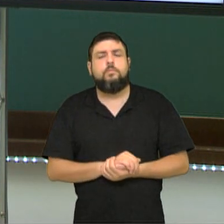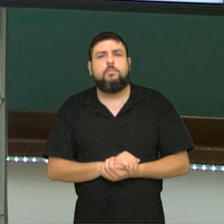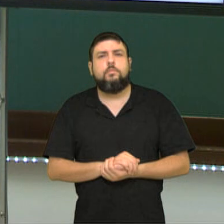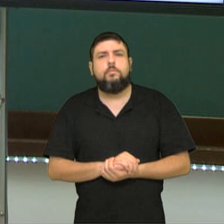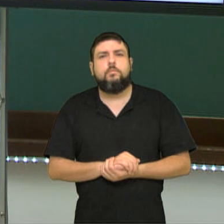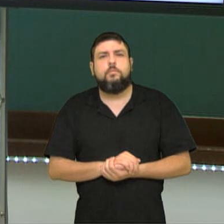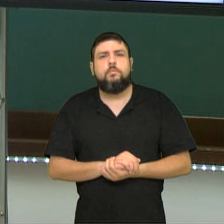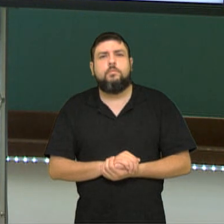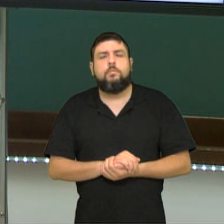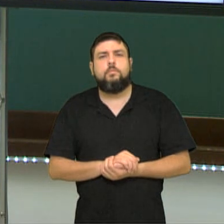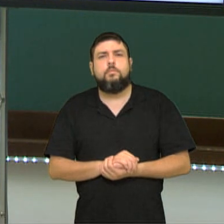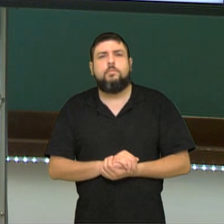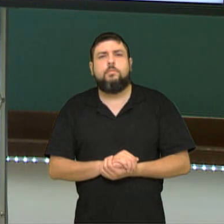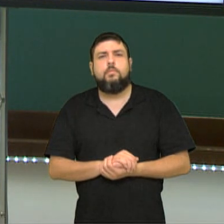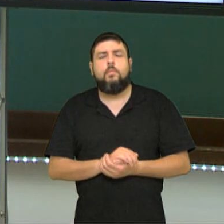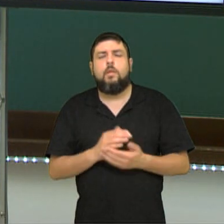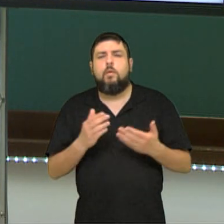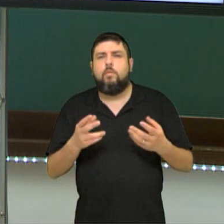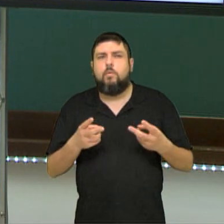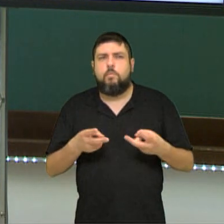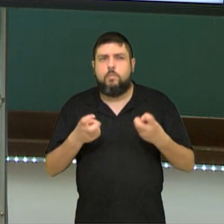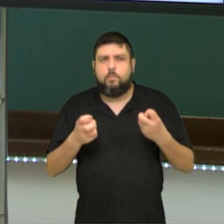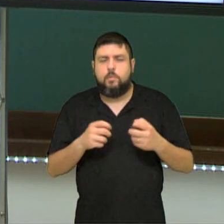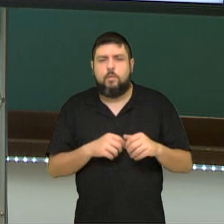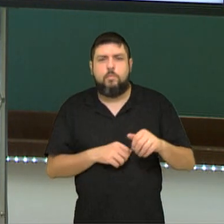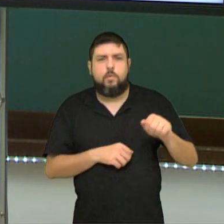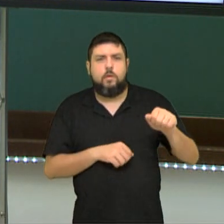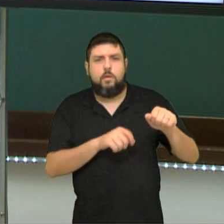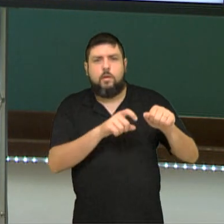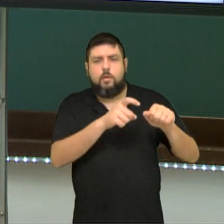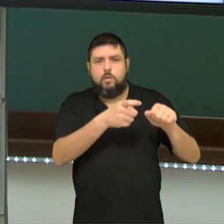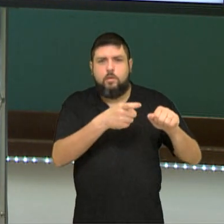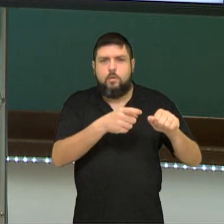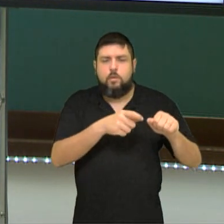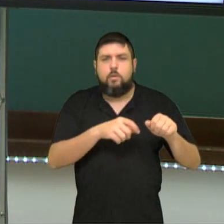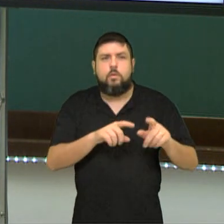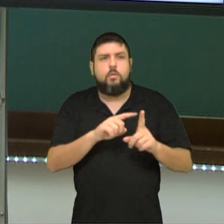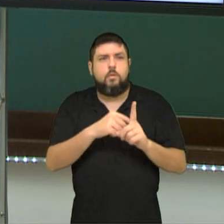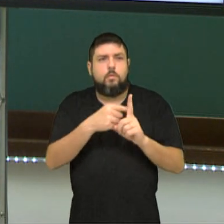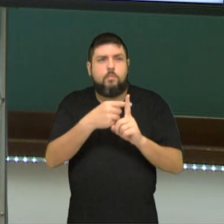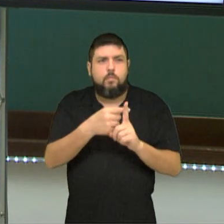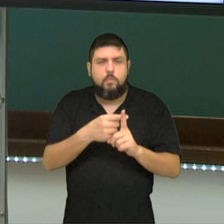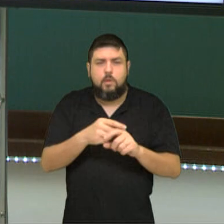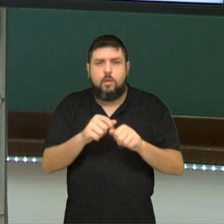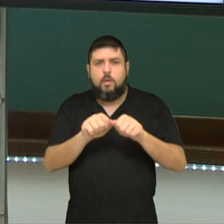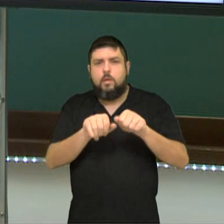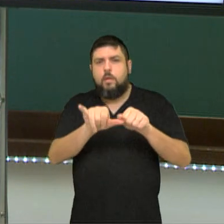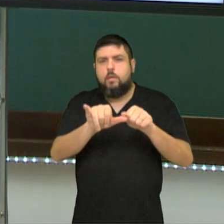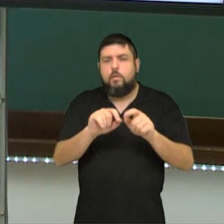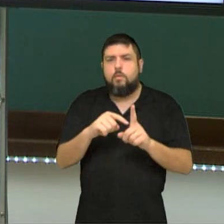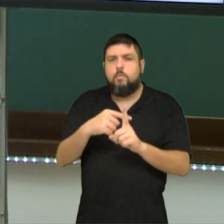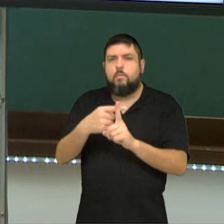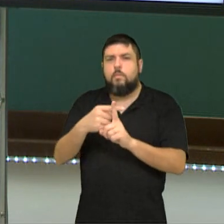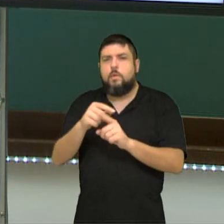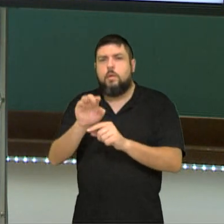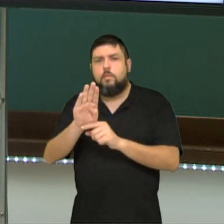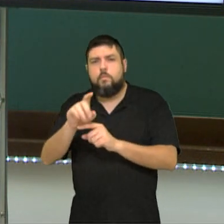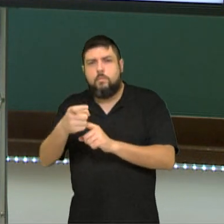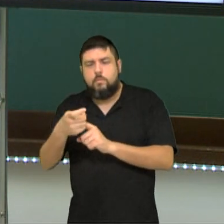Agora observe o polinômio ax mais ay mais bx mais by. Apareceu mais informação aí. Não